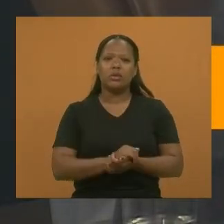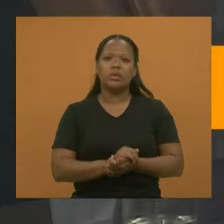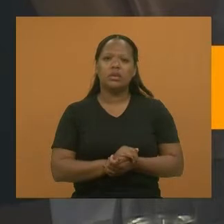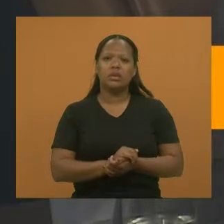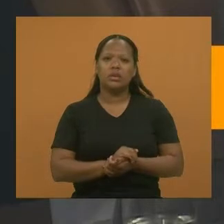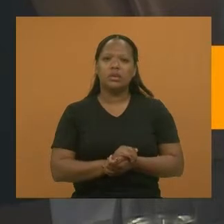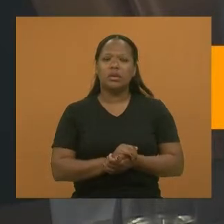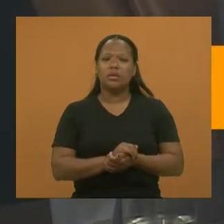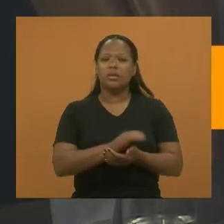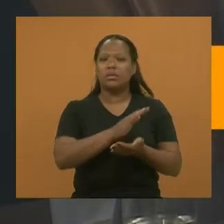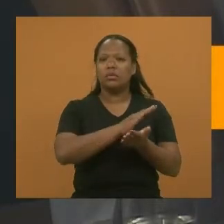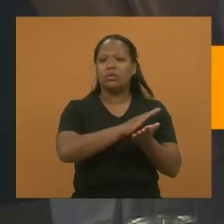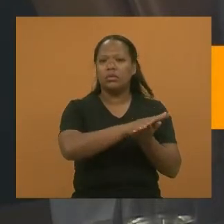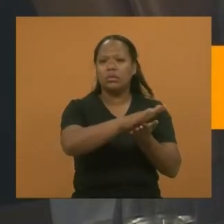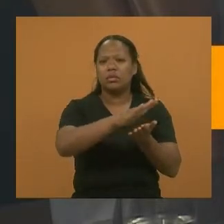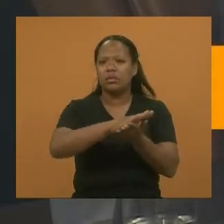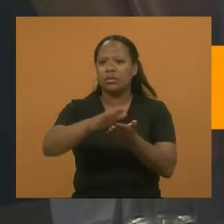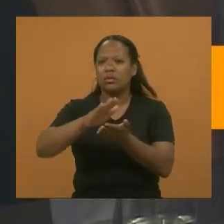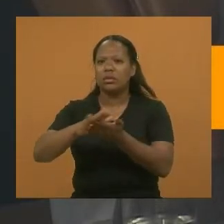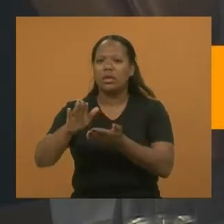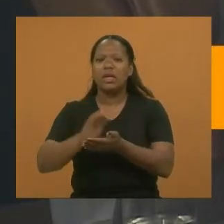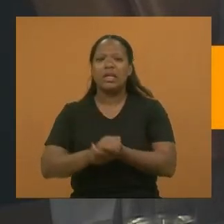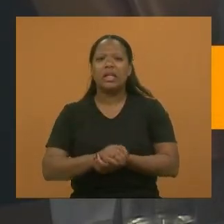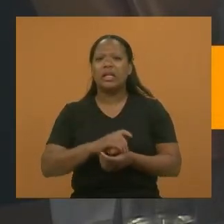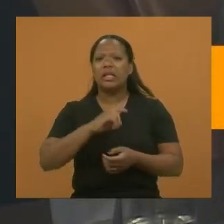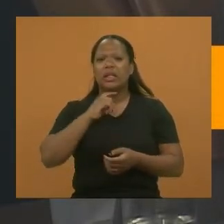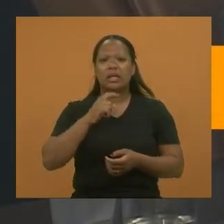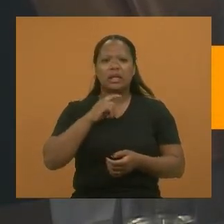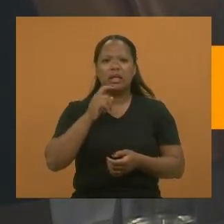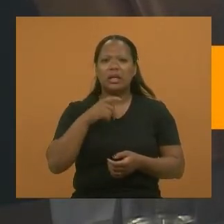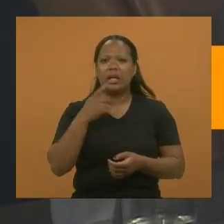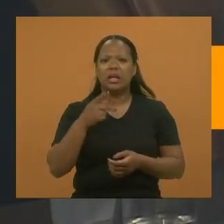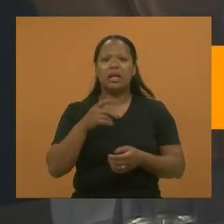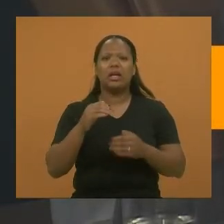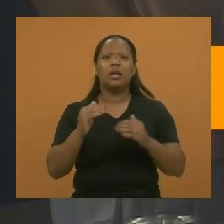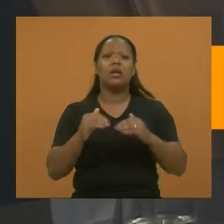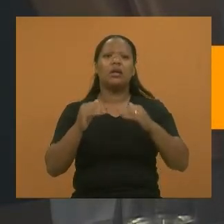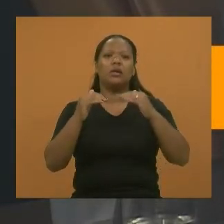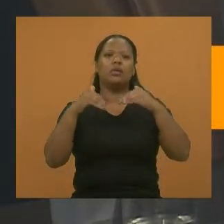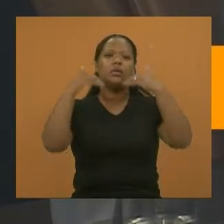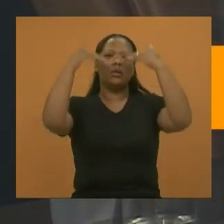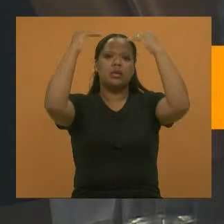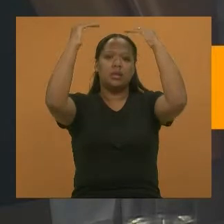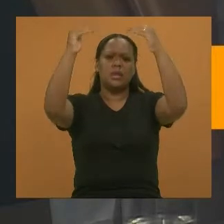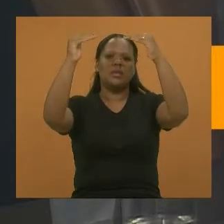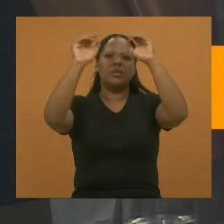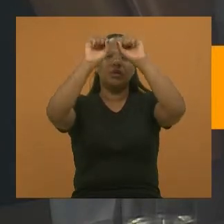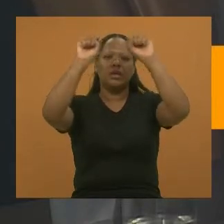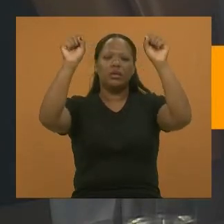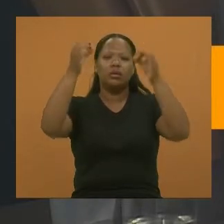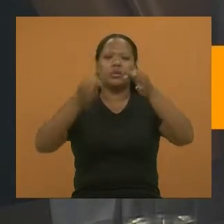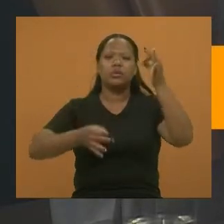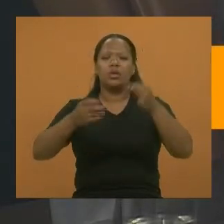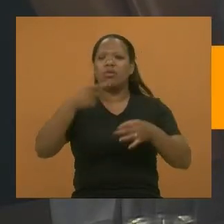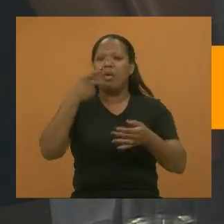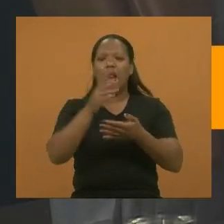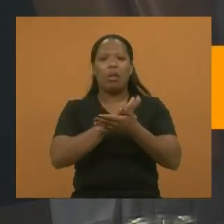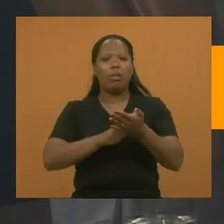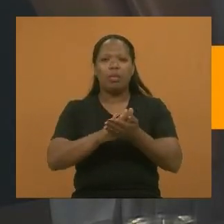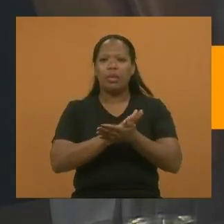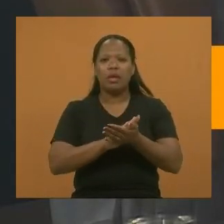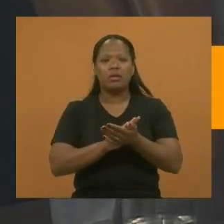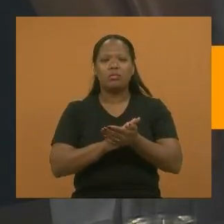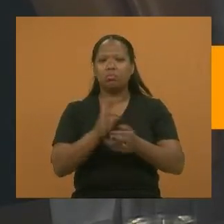agora. Não houve manifestação expressa do Tribunal de Justiça de São Paulo acerca dos efeitos jurídicos a